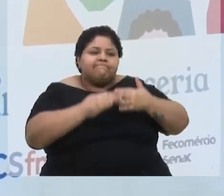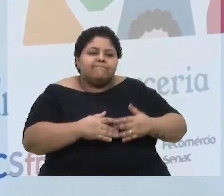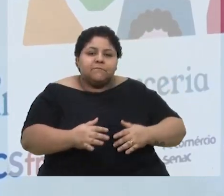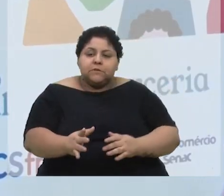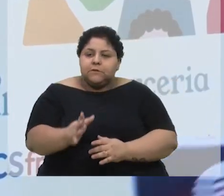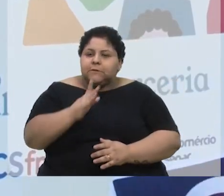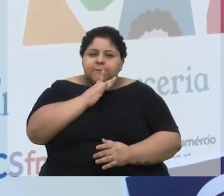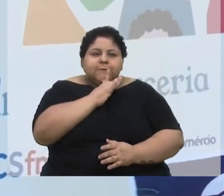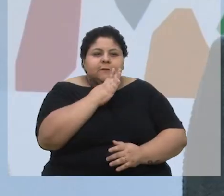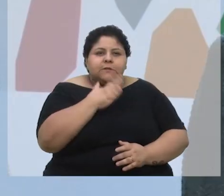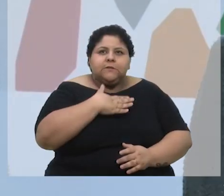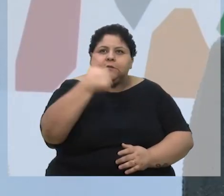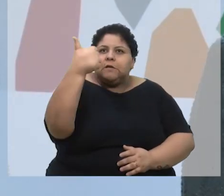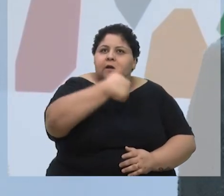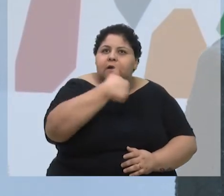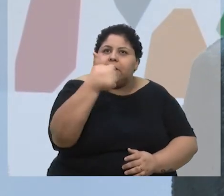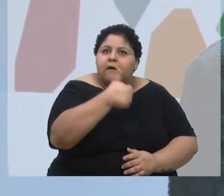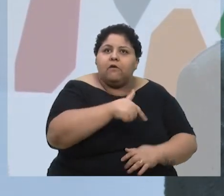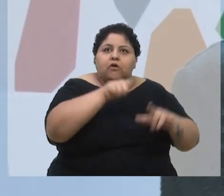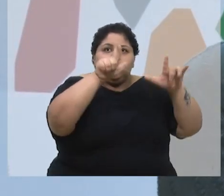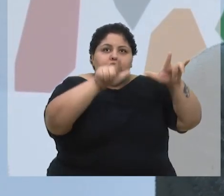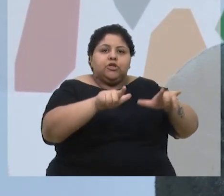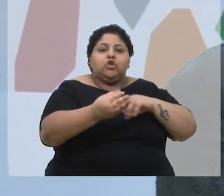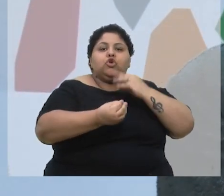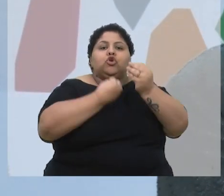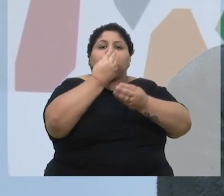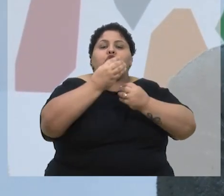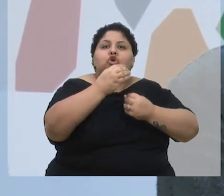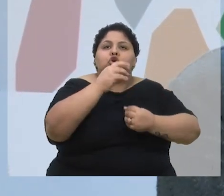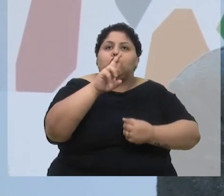acho que só perde para a Feira de Porto Alegre. E